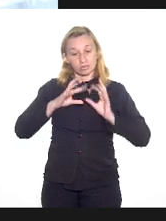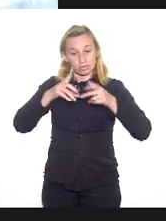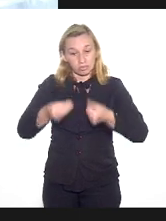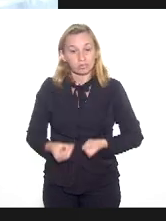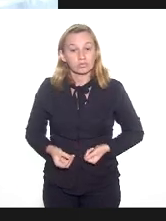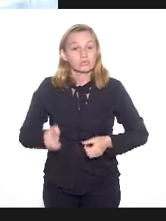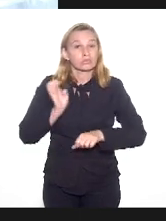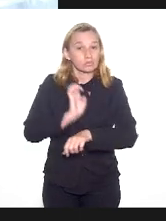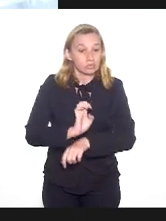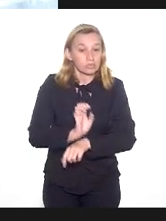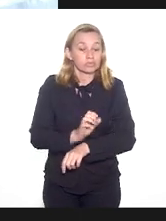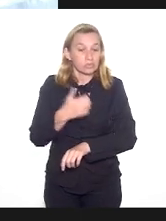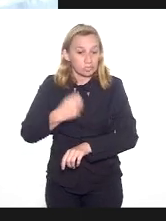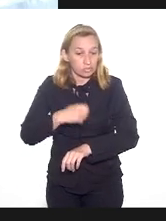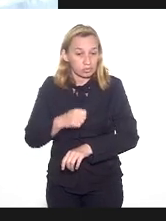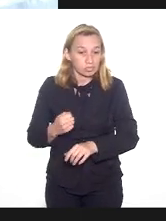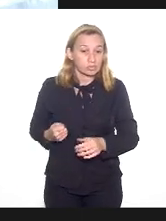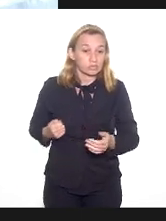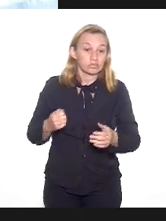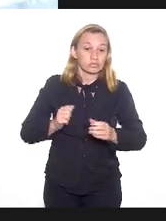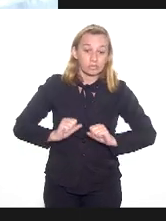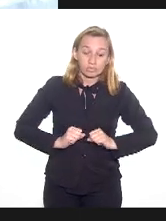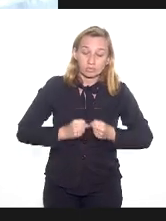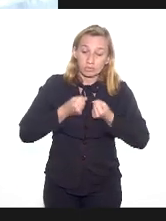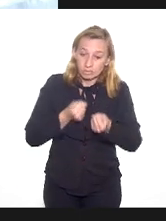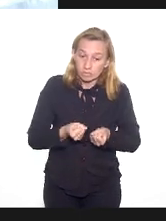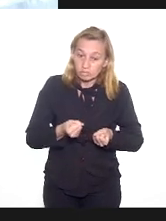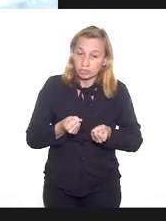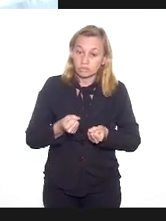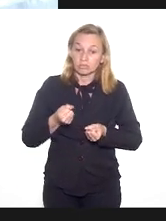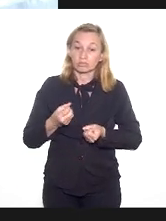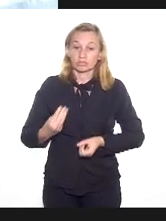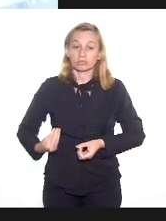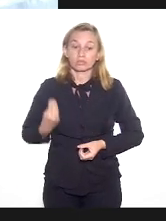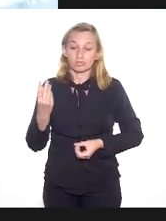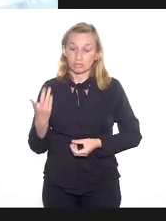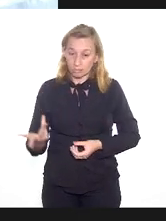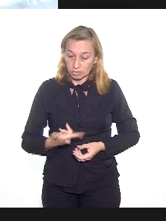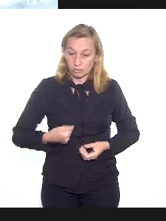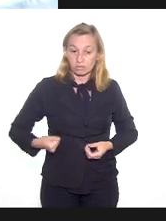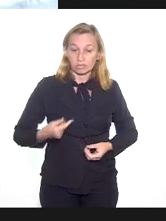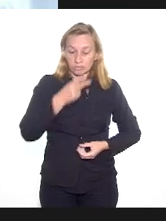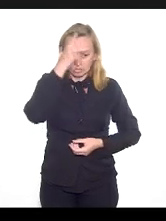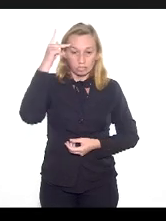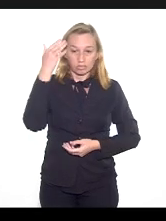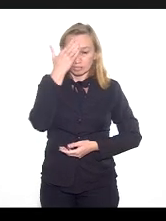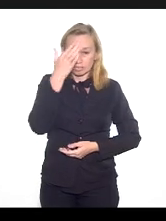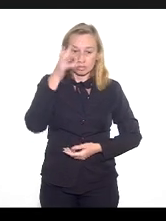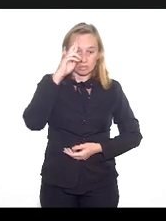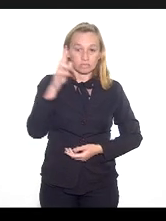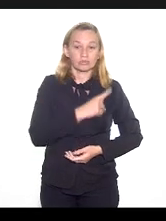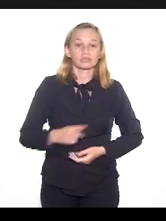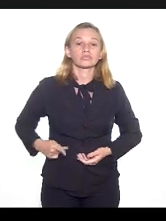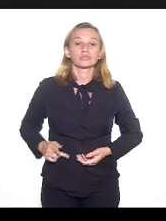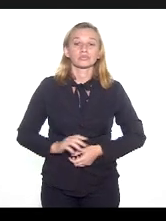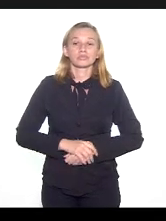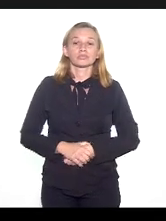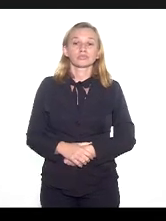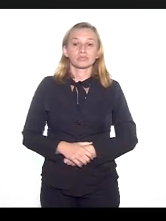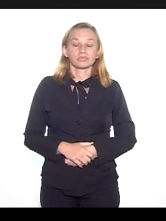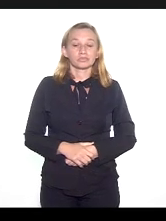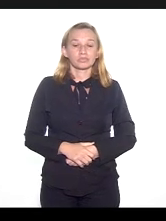Estado deveria estar gastando todos os seus esforços para melhorar a vida das pessoas. Obrigado, presidente.